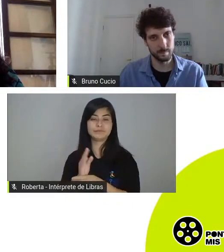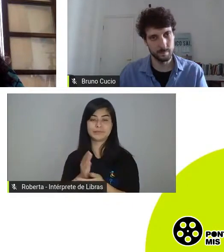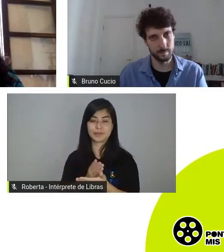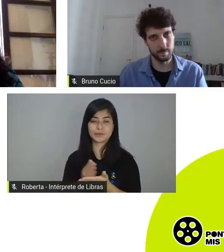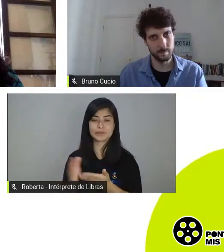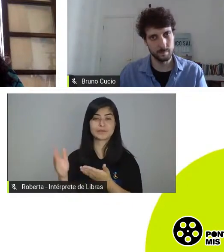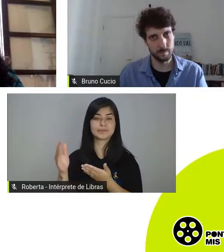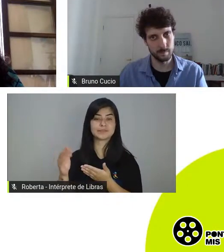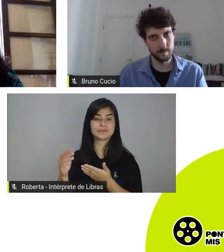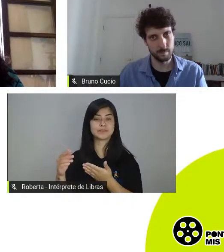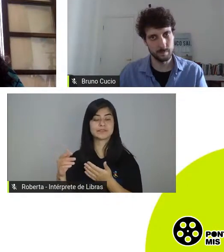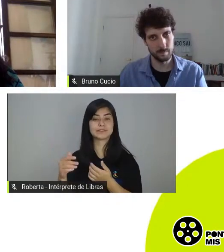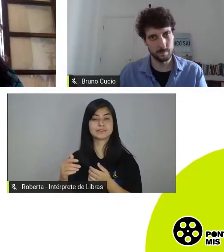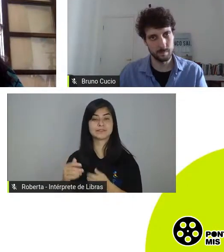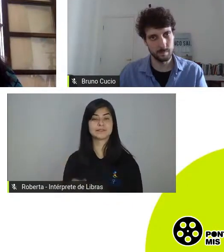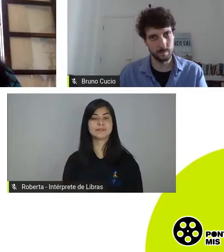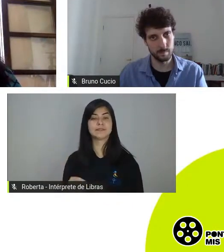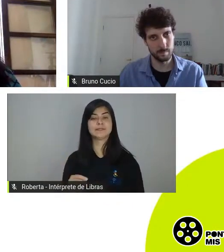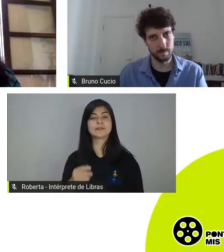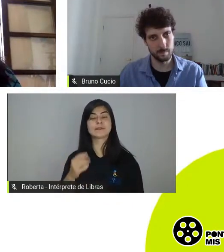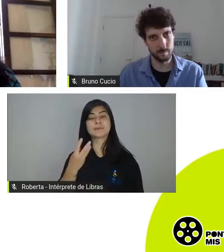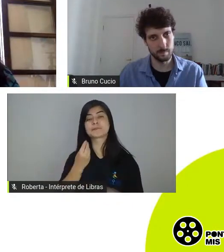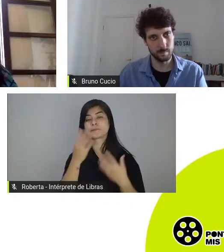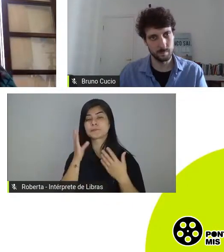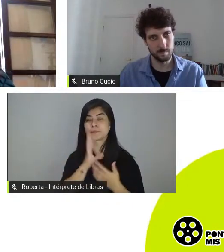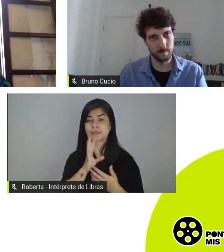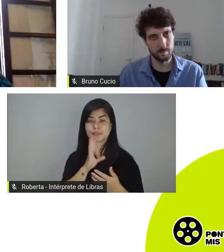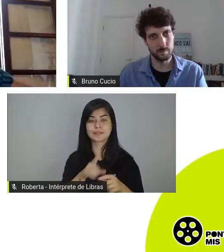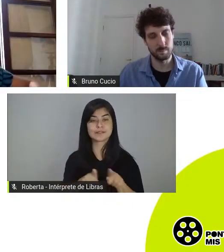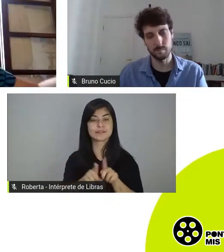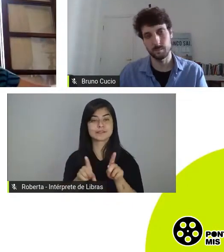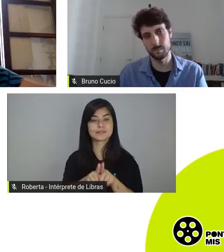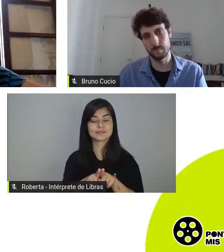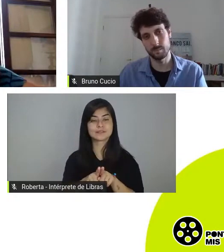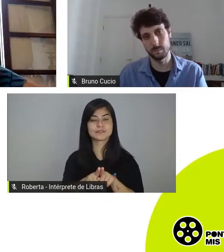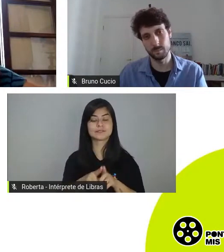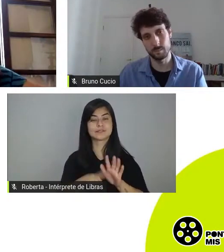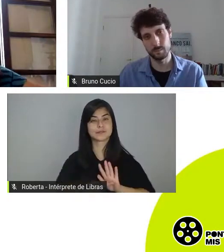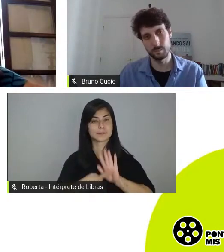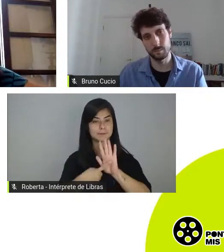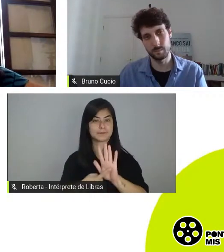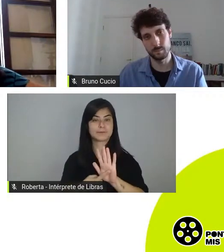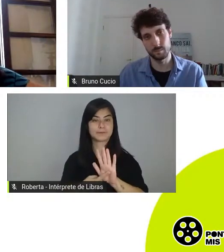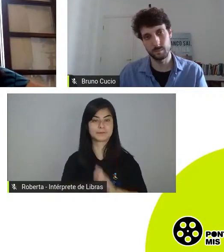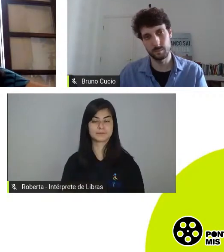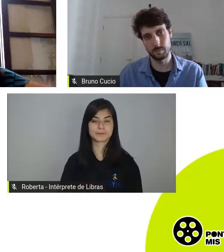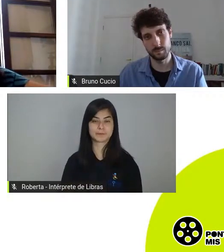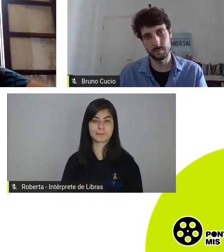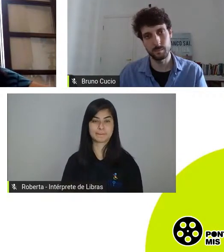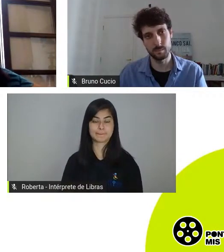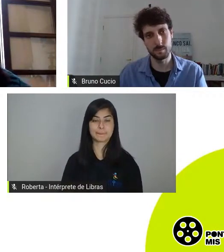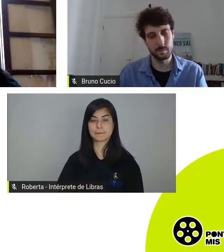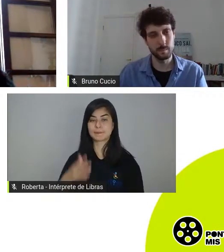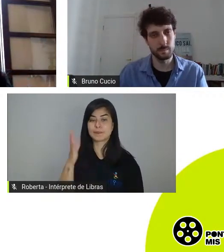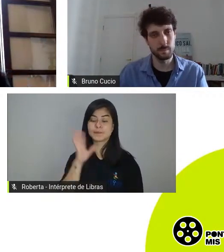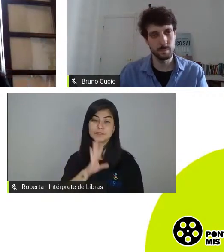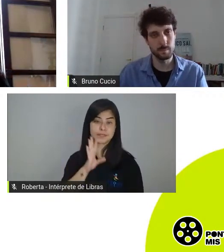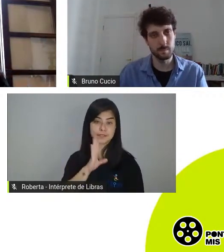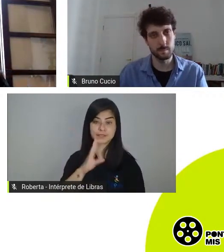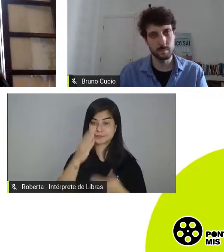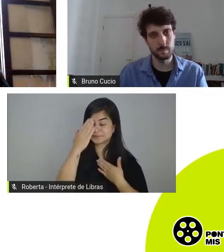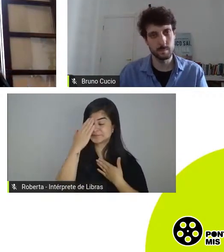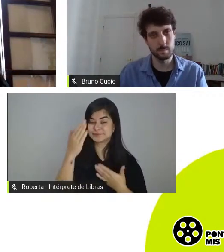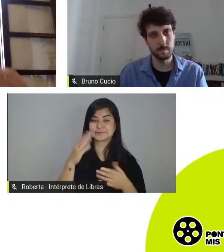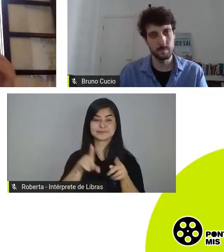então é muito bacana também de expor isso daí, né. Então, muito obrigada também, Jorge,